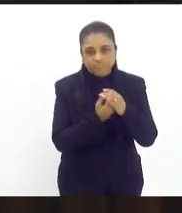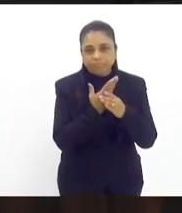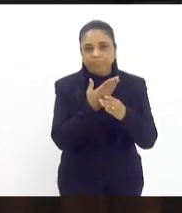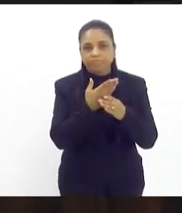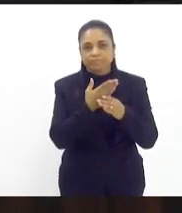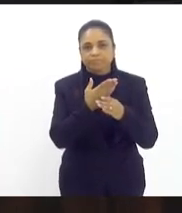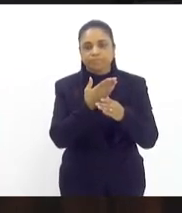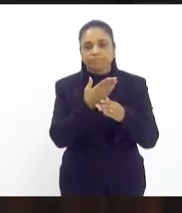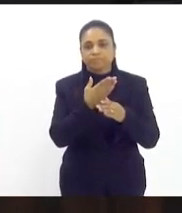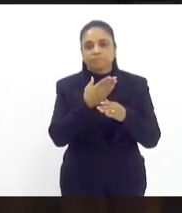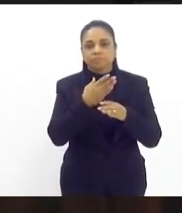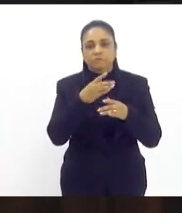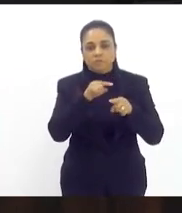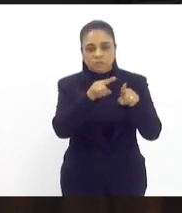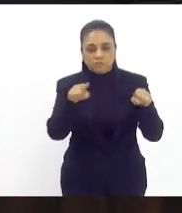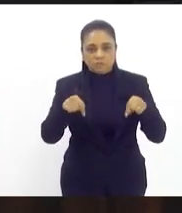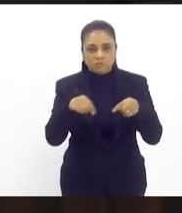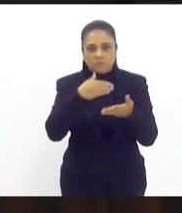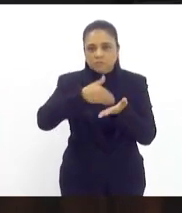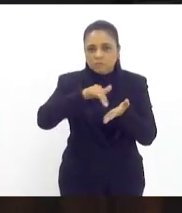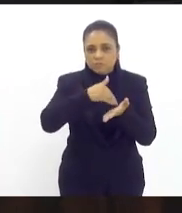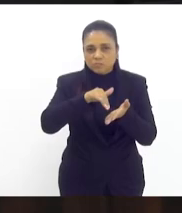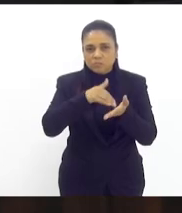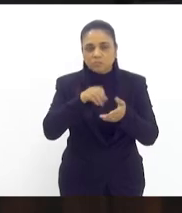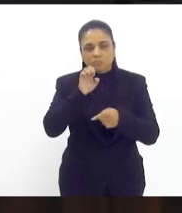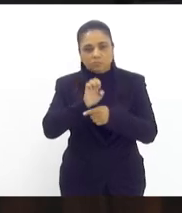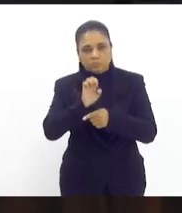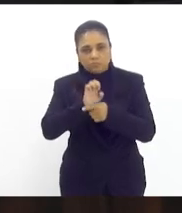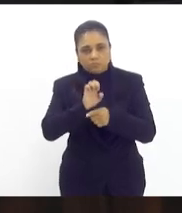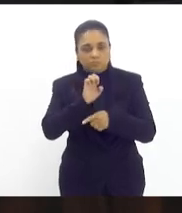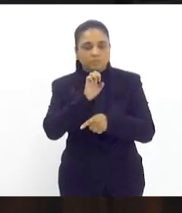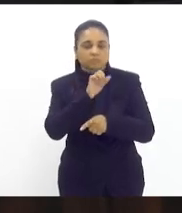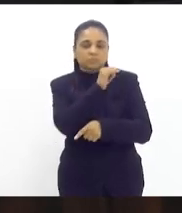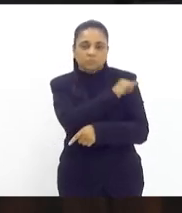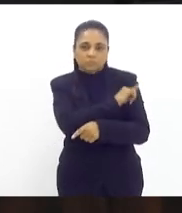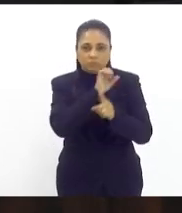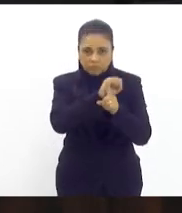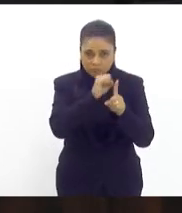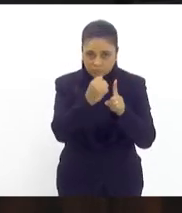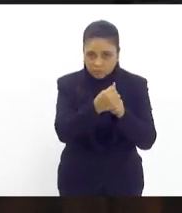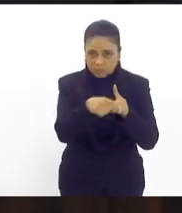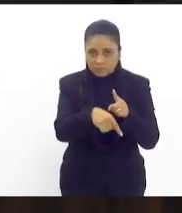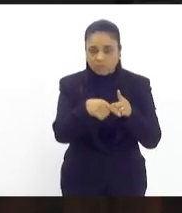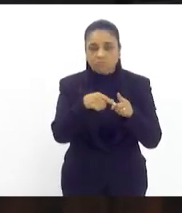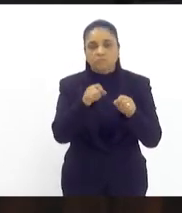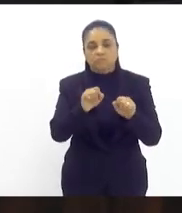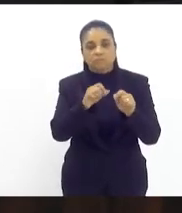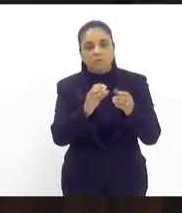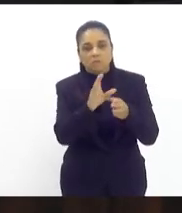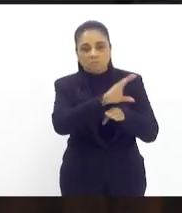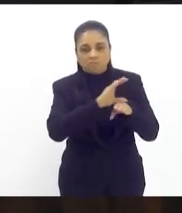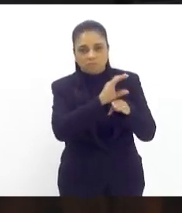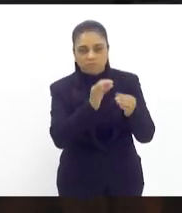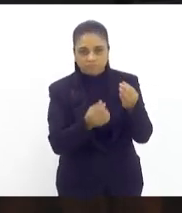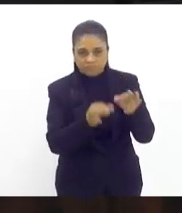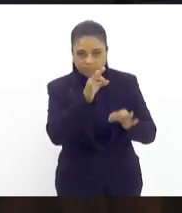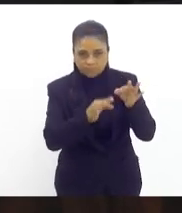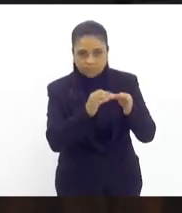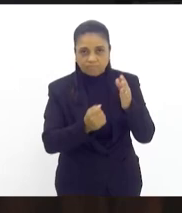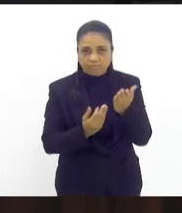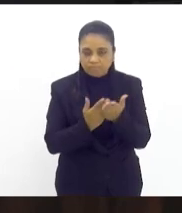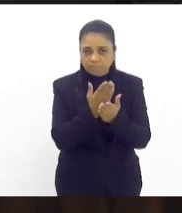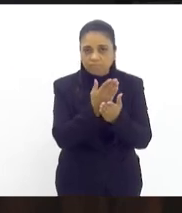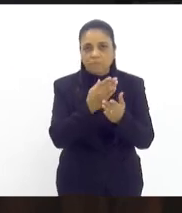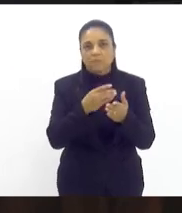do escritório social do âmbito do Estado do Rio de Janeiro e da outras providências da comissão dedicação Legislativa favorável novos